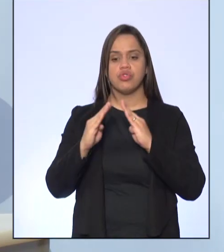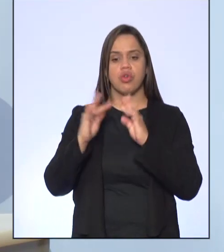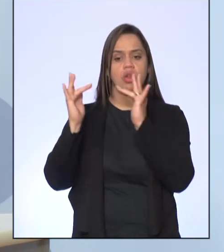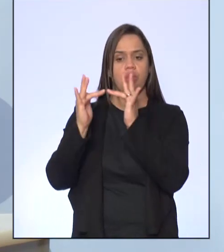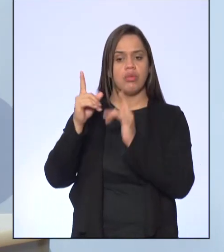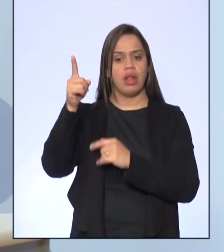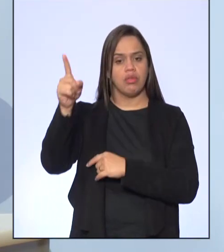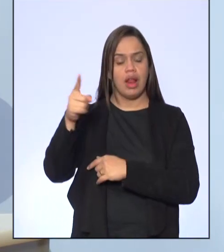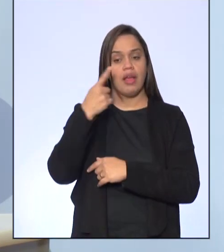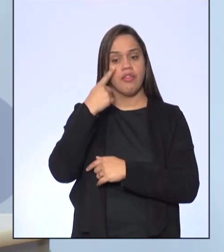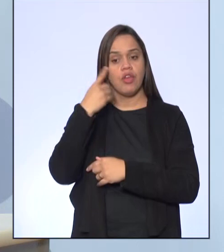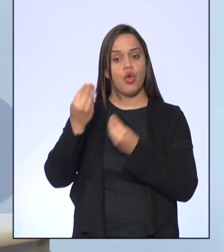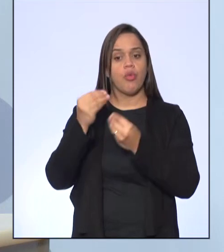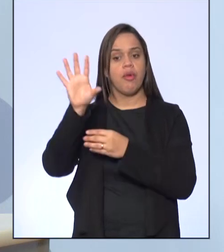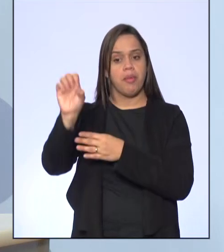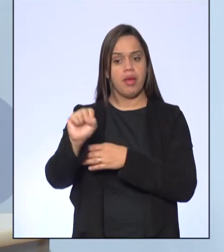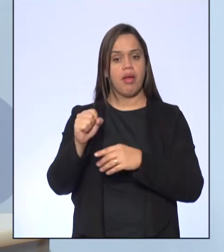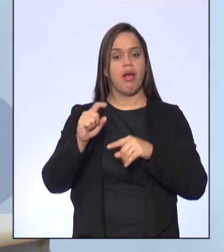de receber esse material.